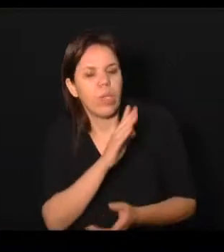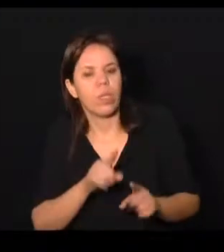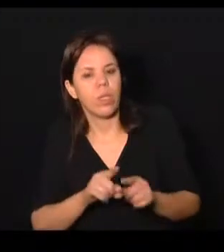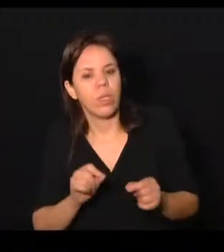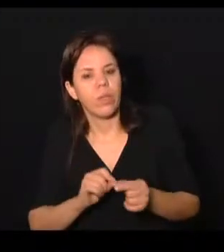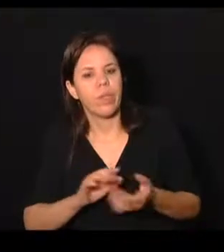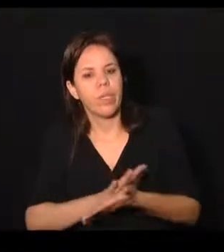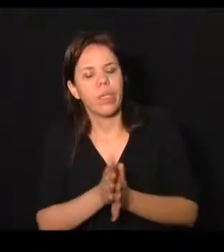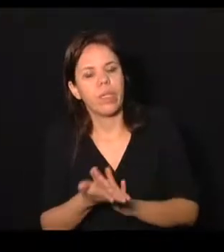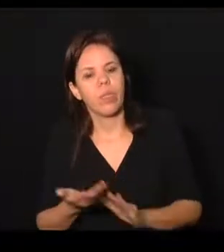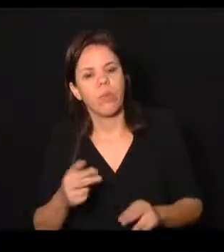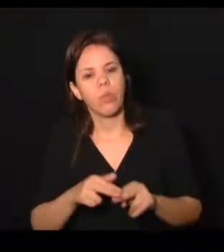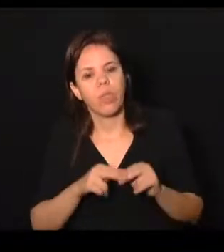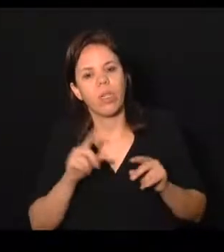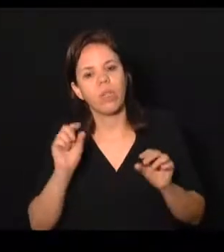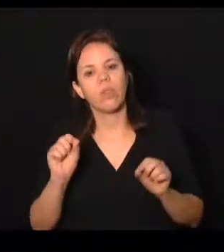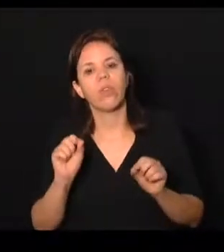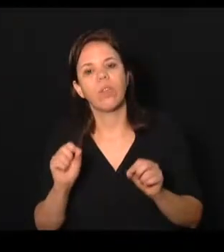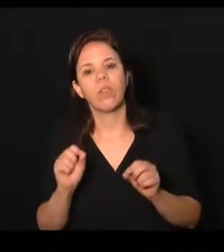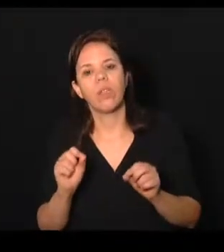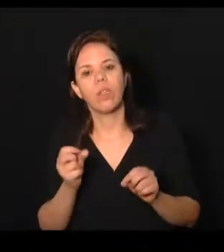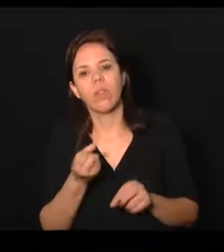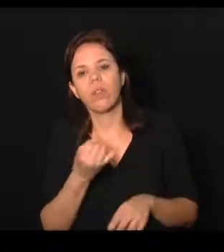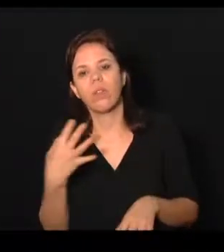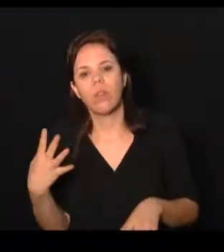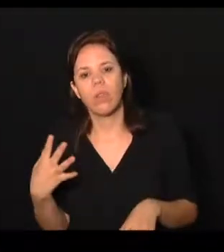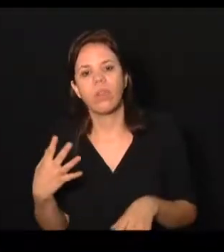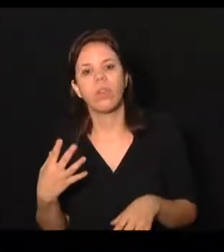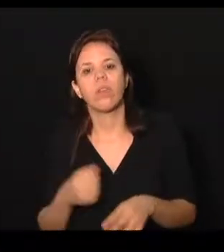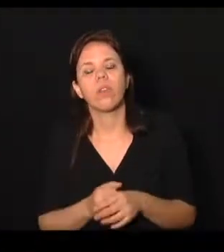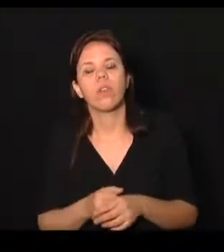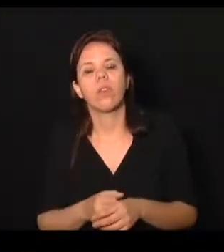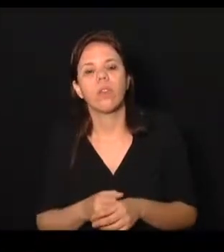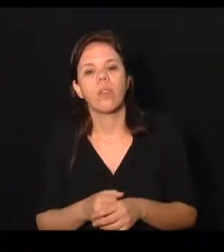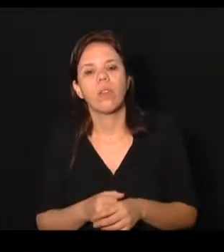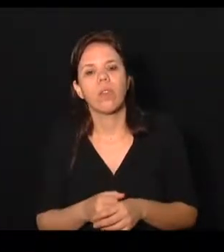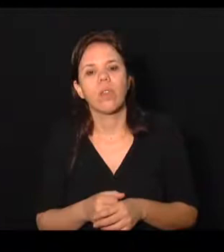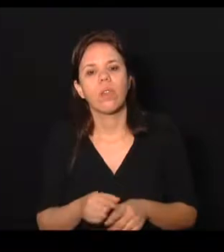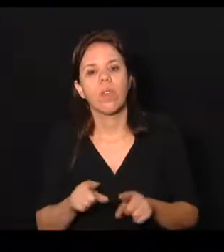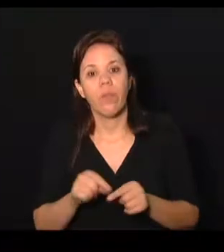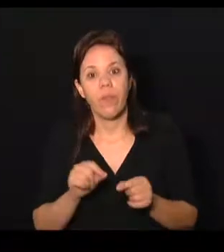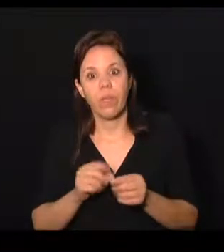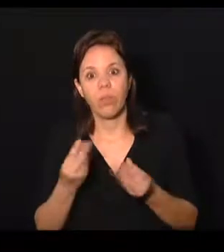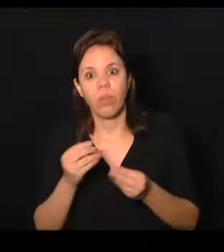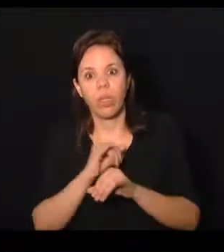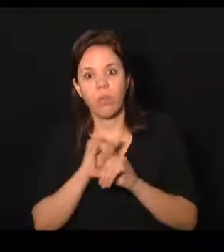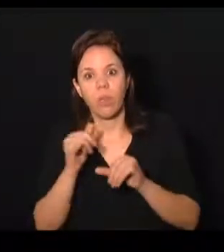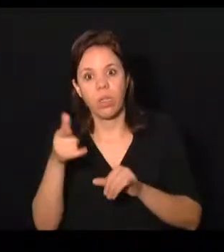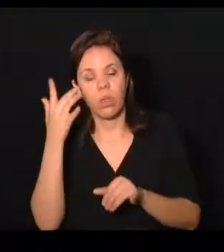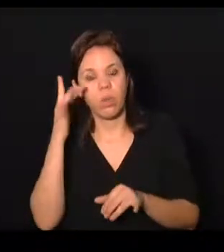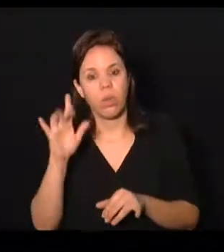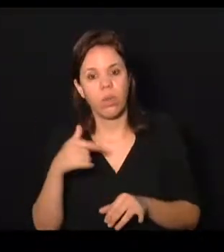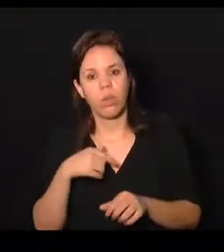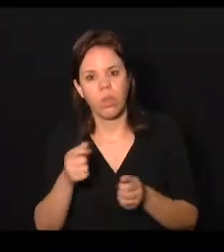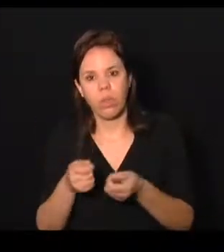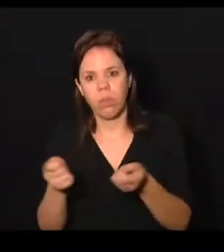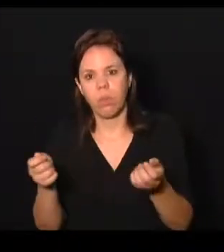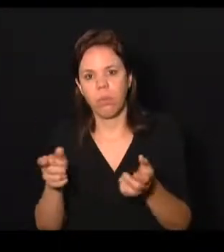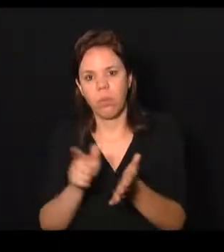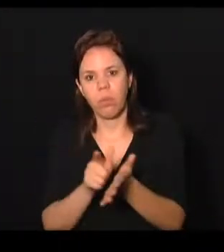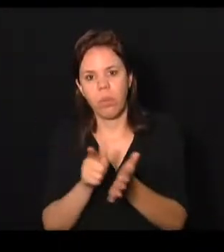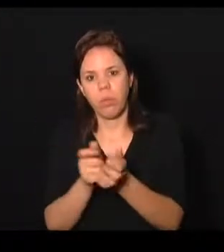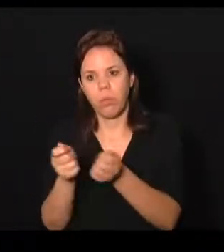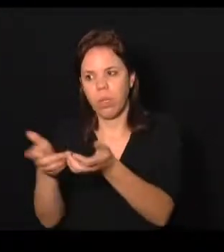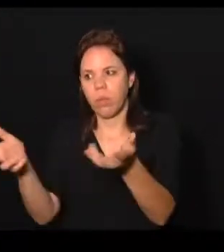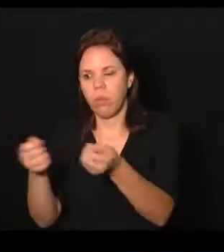exceção especial para esse caso. E, por último, eu só quero fazer uma observação. Eu faço muita campanha também, só não sabe, mas distribuo folheto por todo lugar de